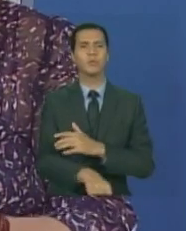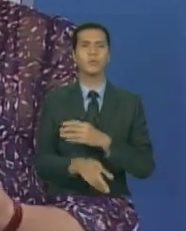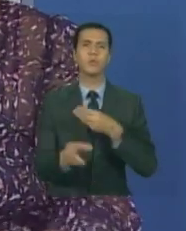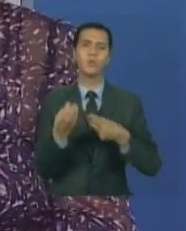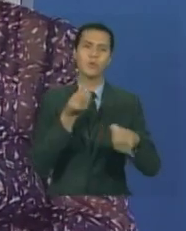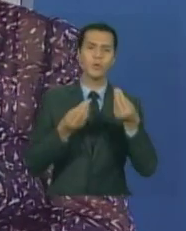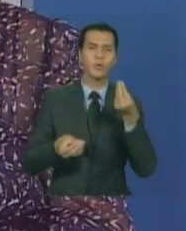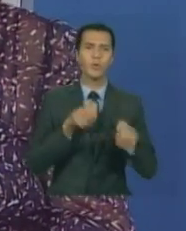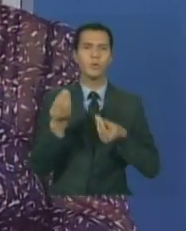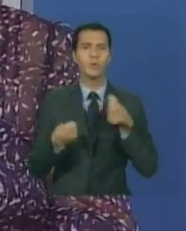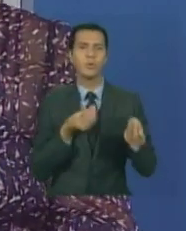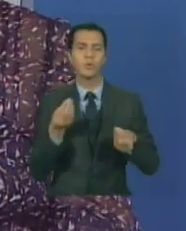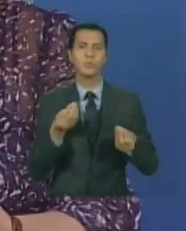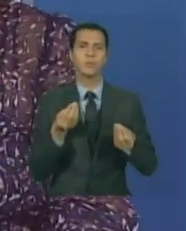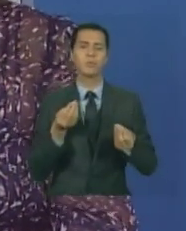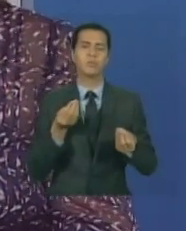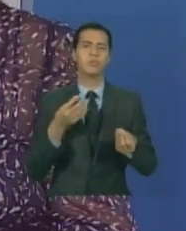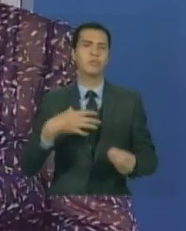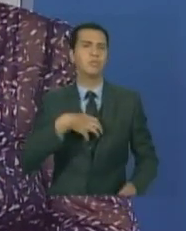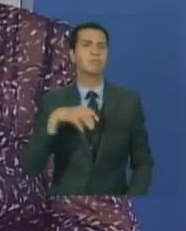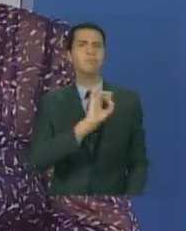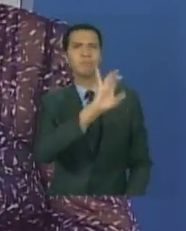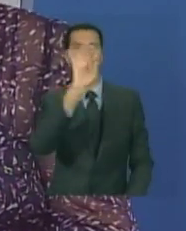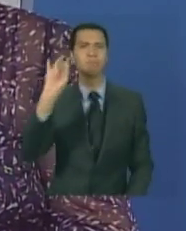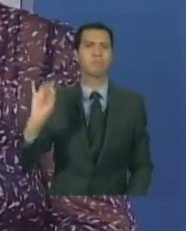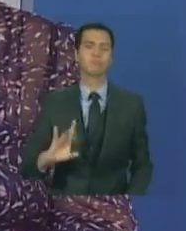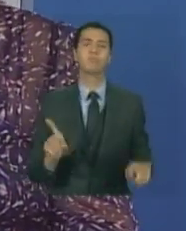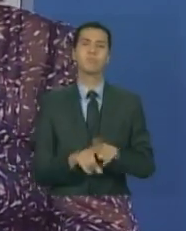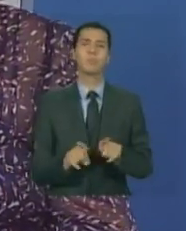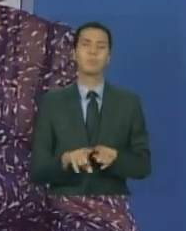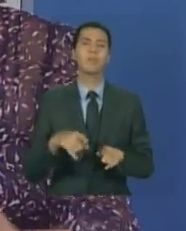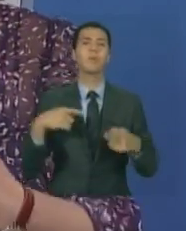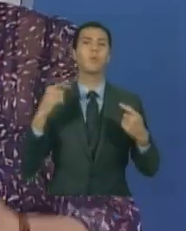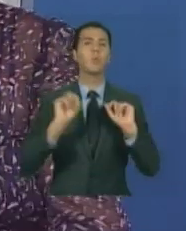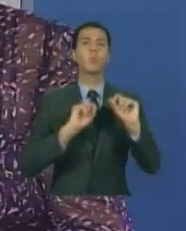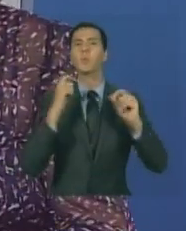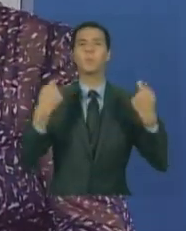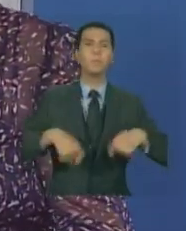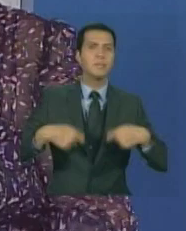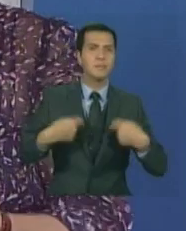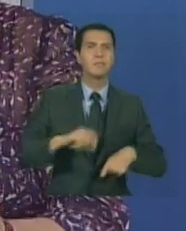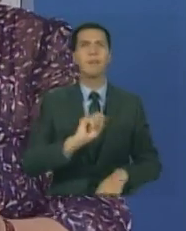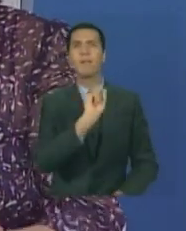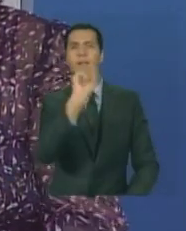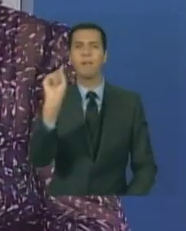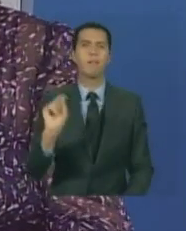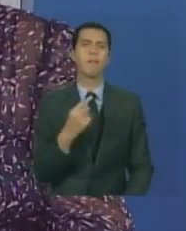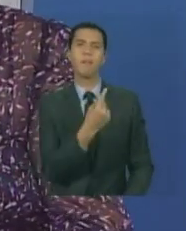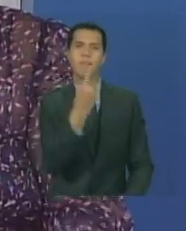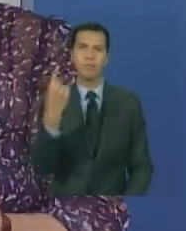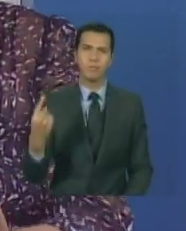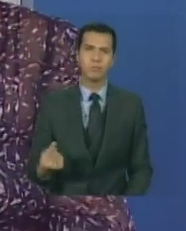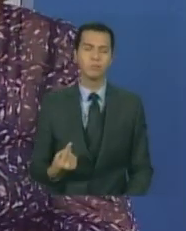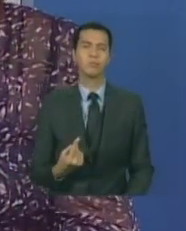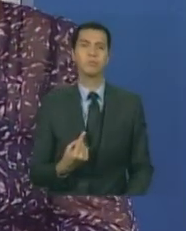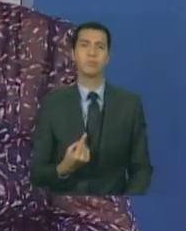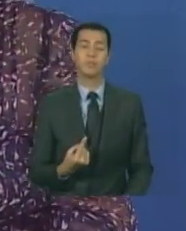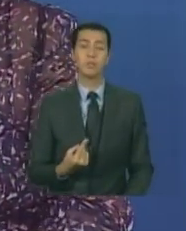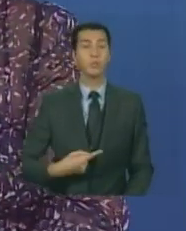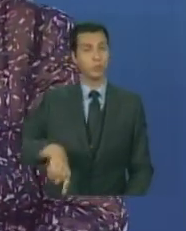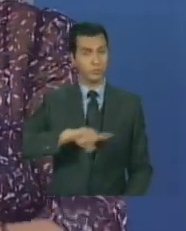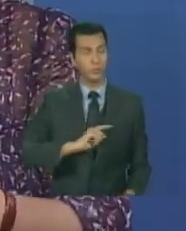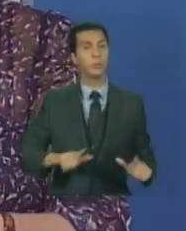essas peculiaridades, né, e essas necessidades, né? Nós temos, volto a dizer, um desafio muito grande pela frente